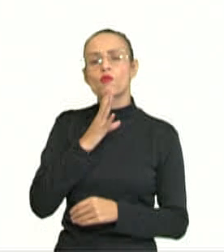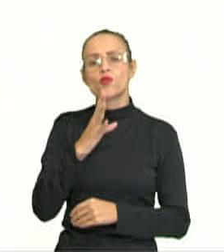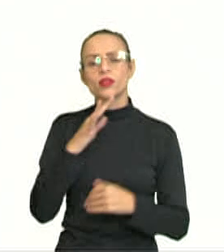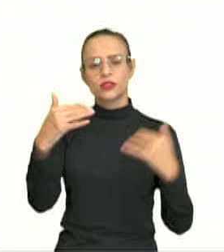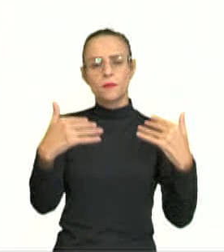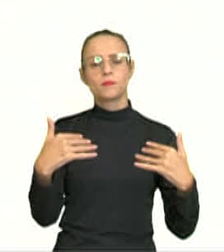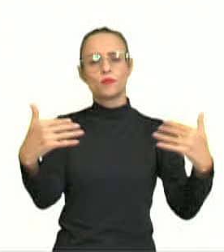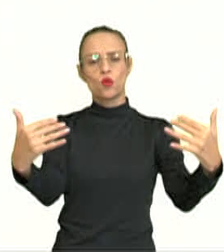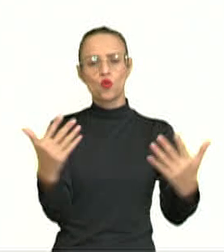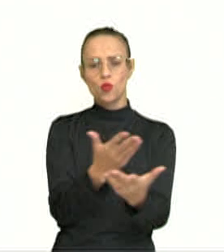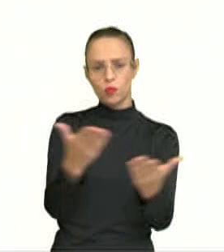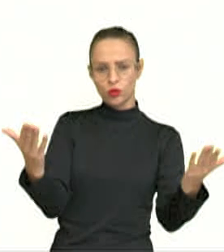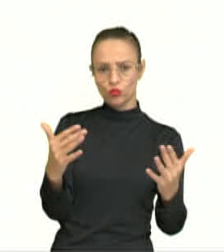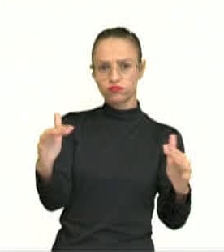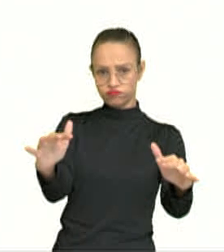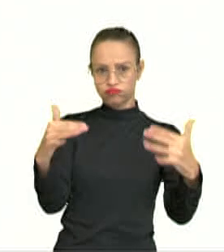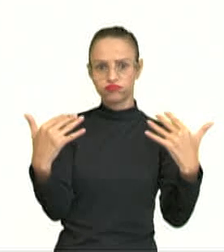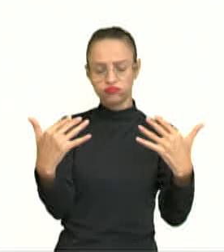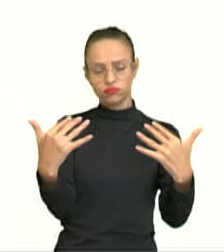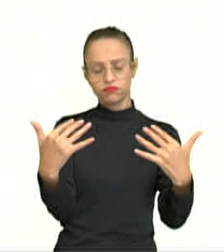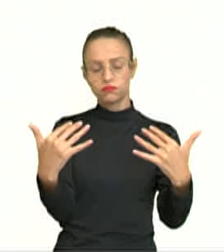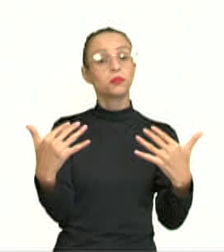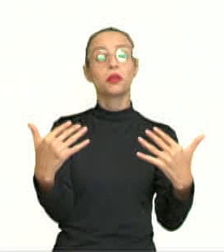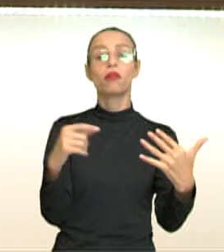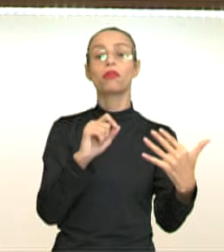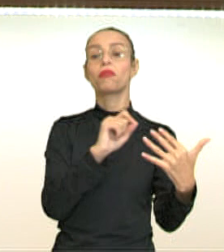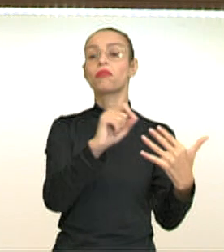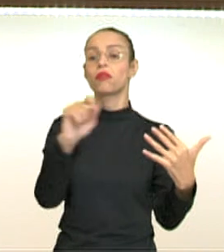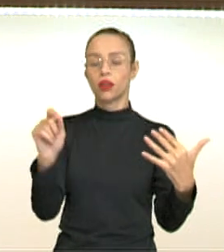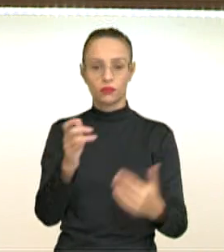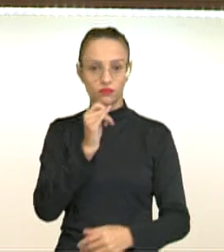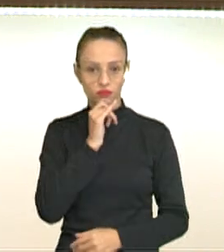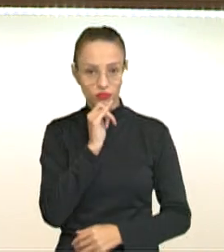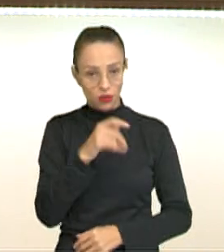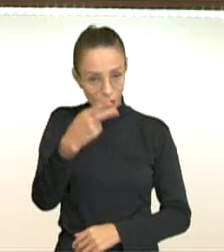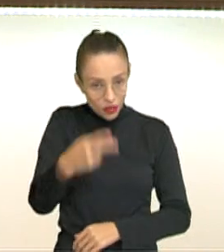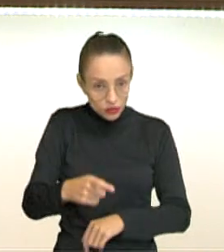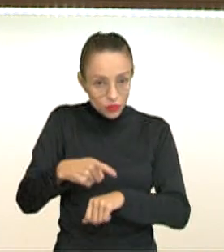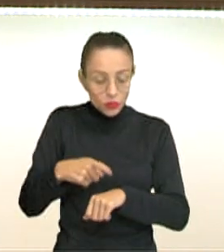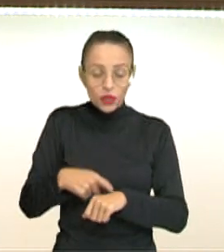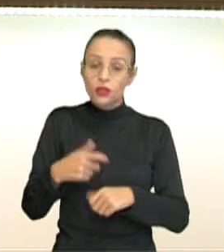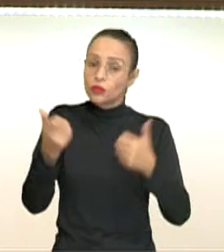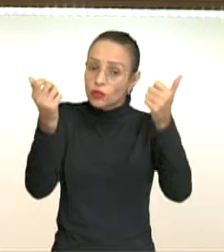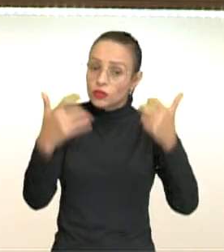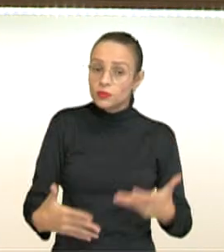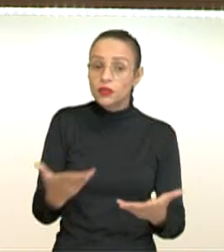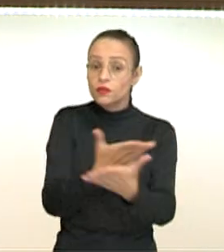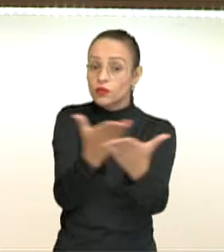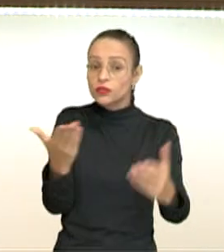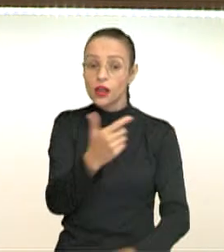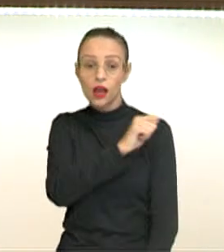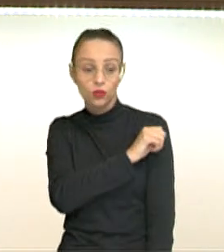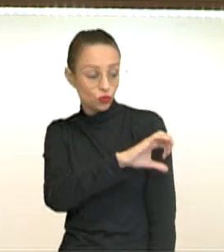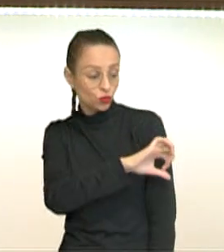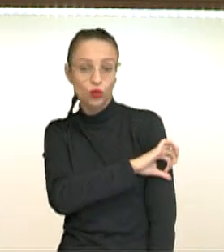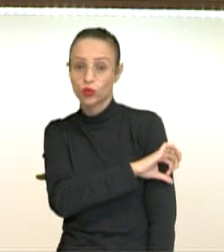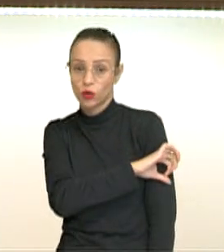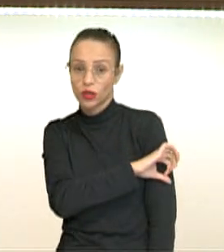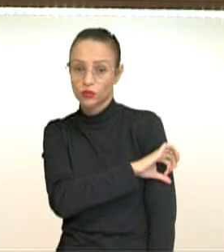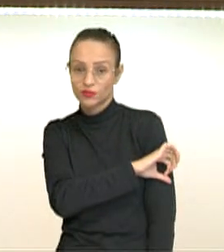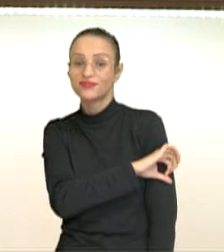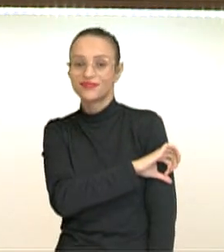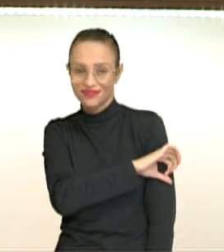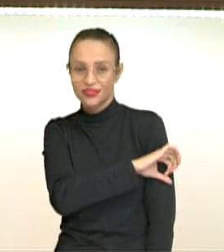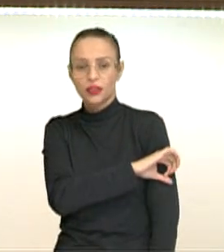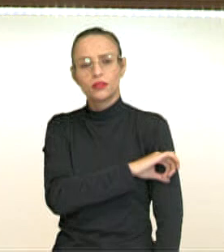esse público? Saber quem são as pessoas com quem eu estou falando. Por exemplo, nesse momento, estou falando com alunos do 9º ano. Apesar de nós